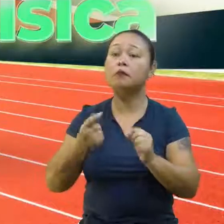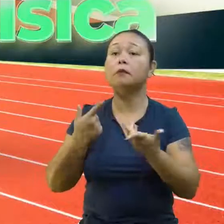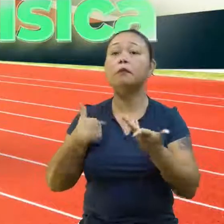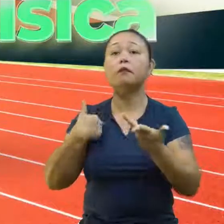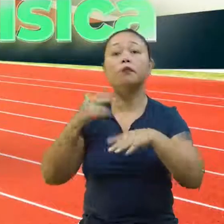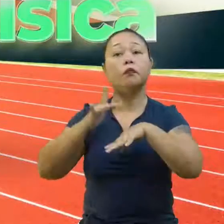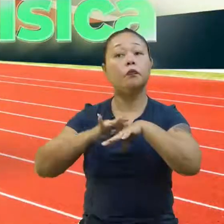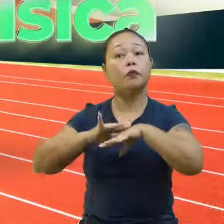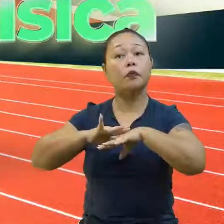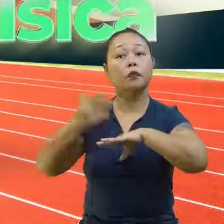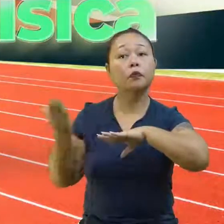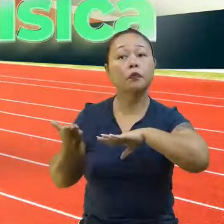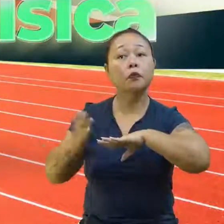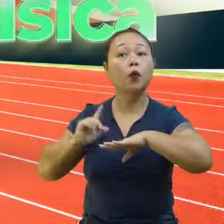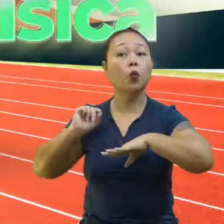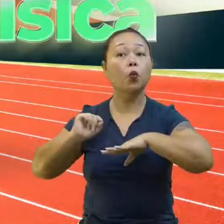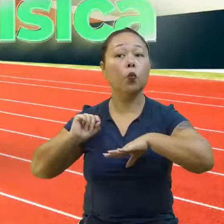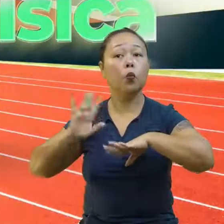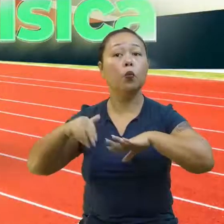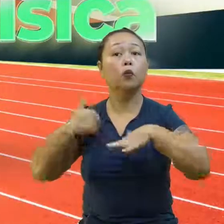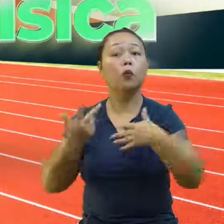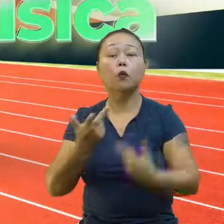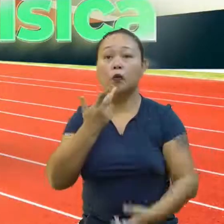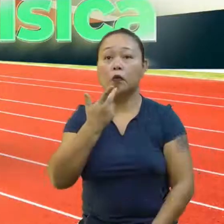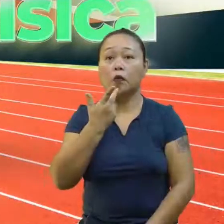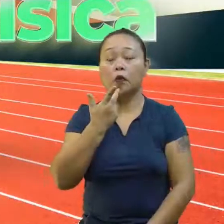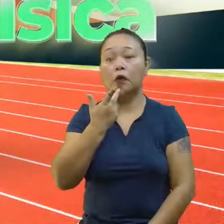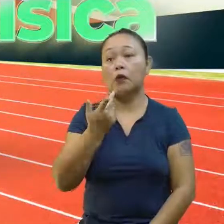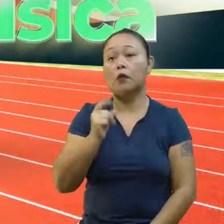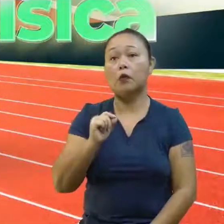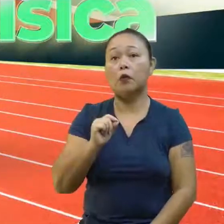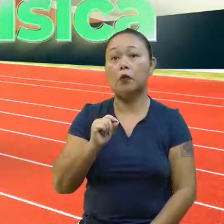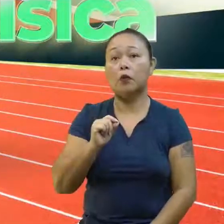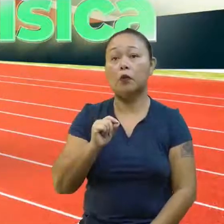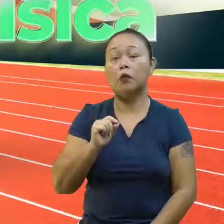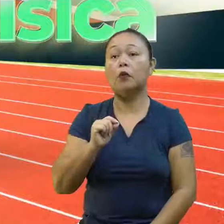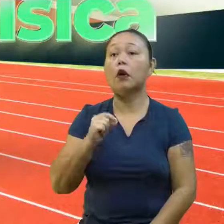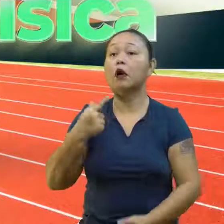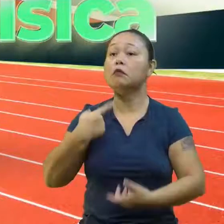da contemporaneidade? Nós estamos falando das doenças